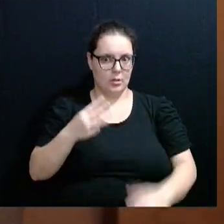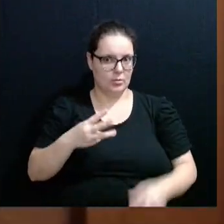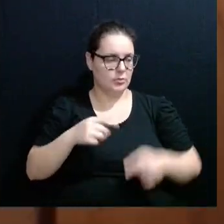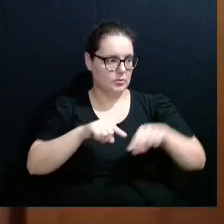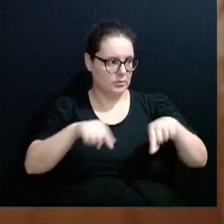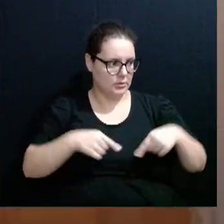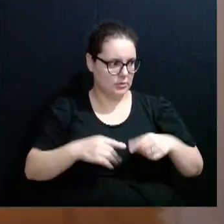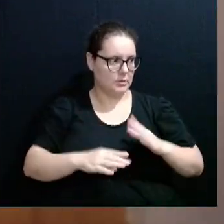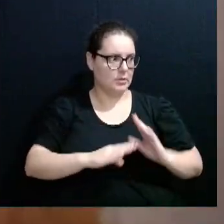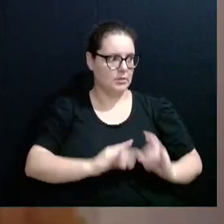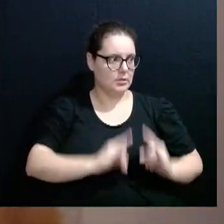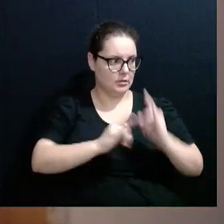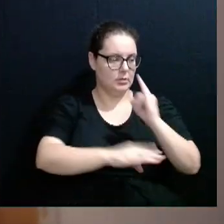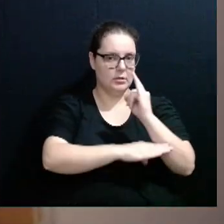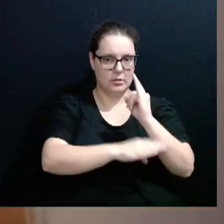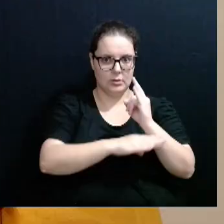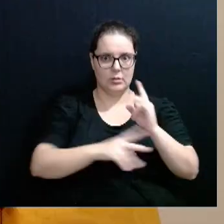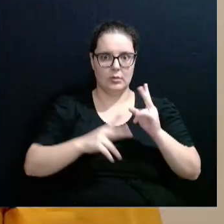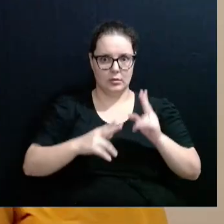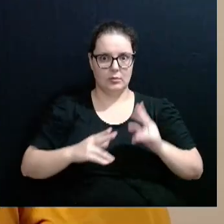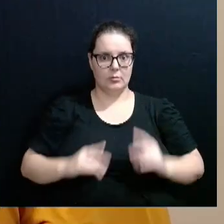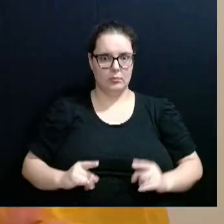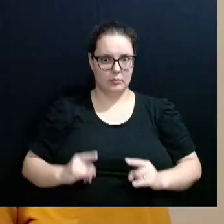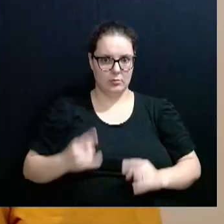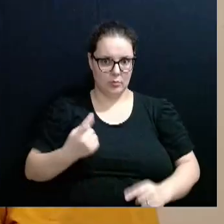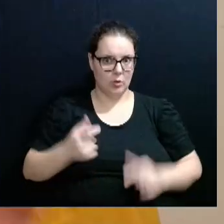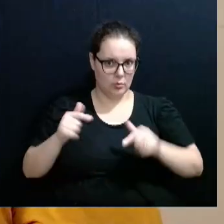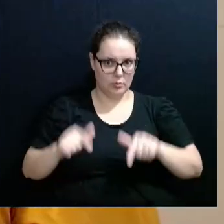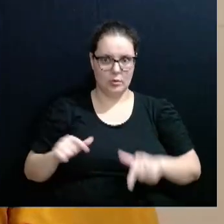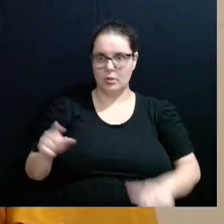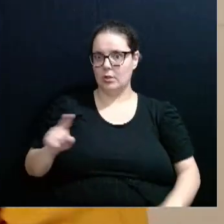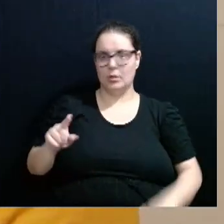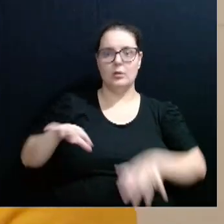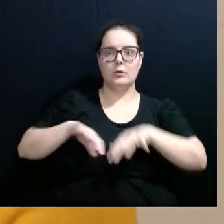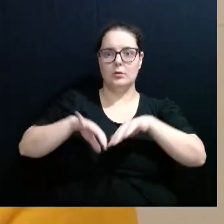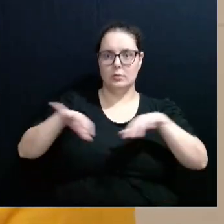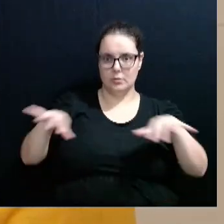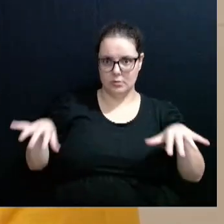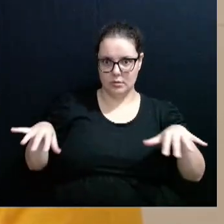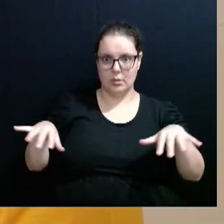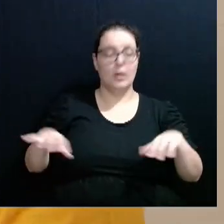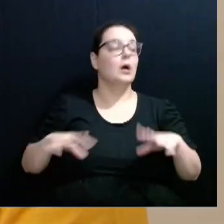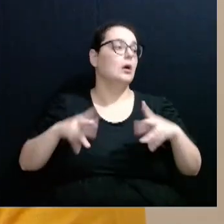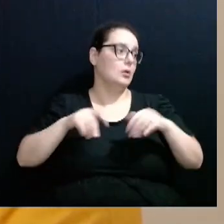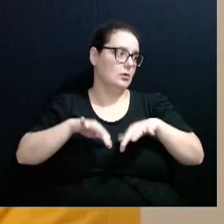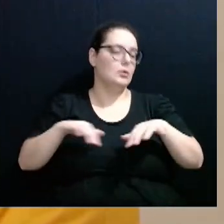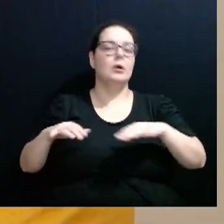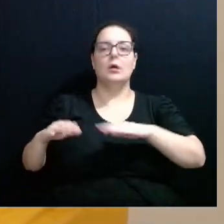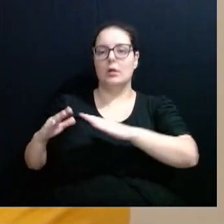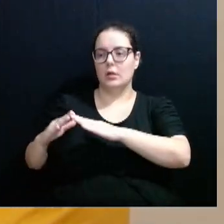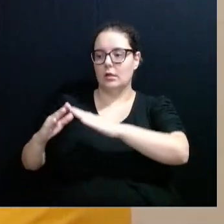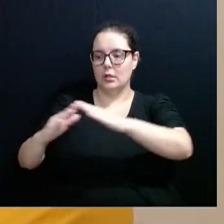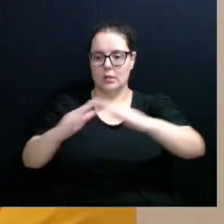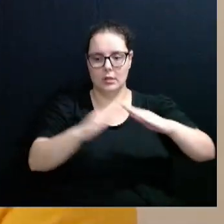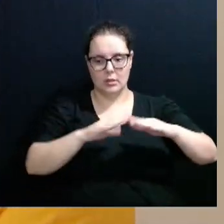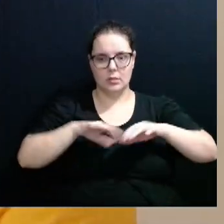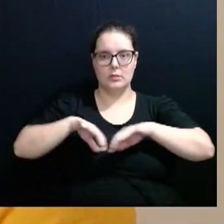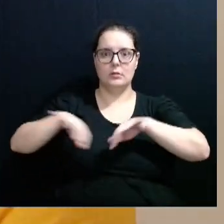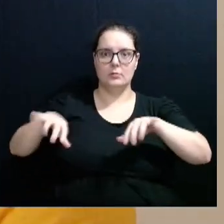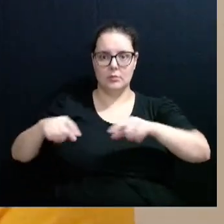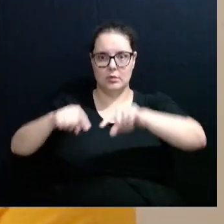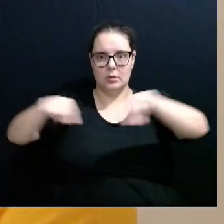no mesmo edifício, é isso ou não? Não, separados. Tudo separado. Casas separadas, que nós estamos chamando de Casa